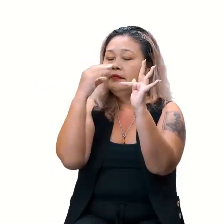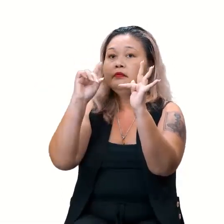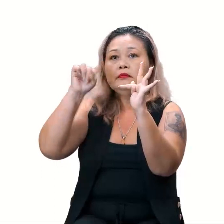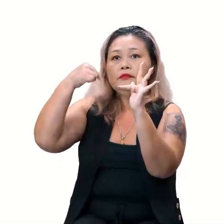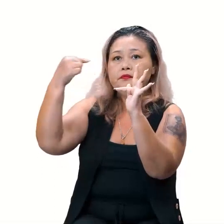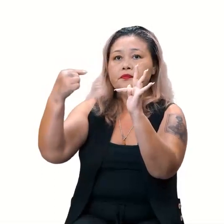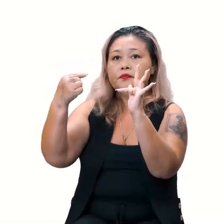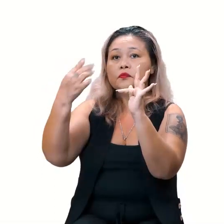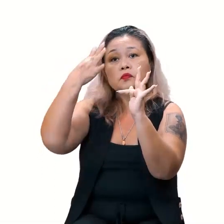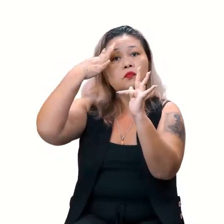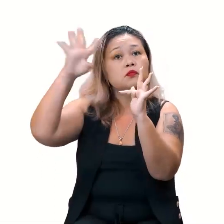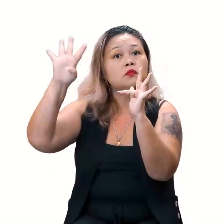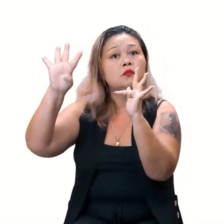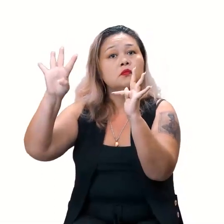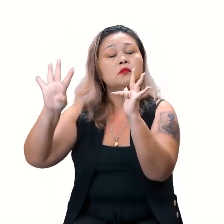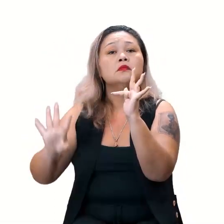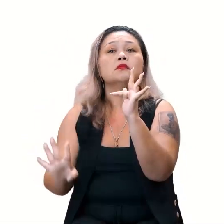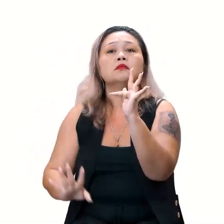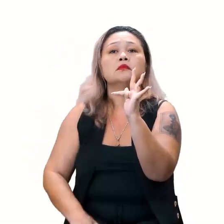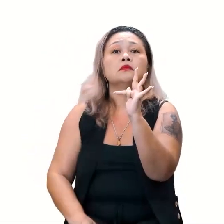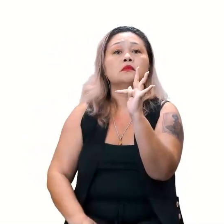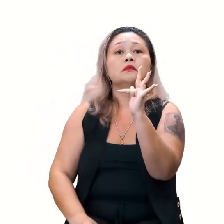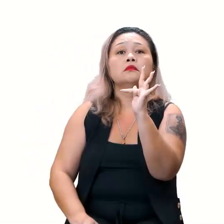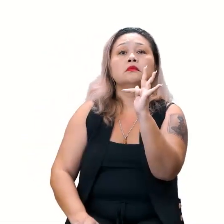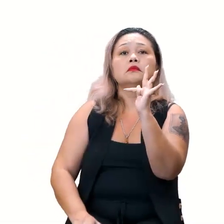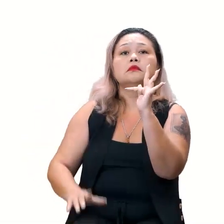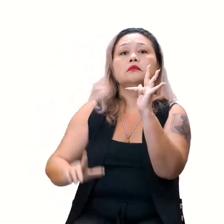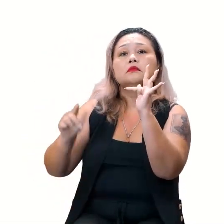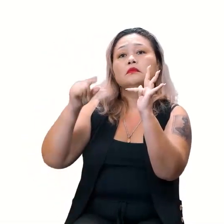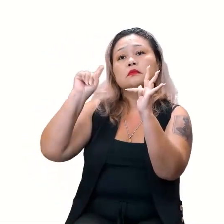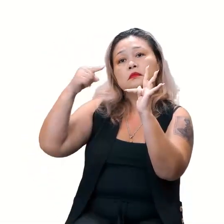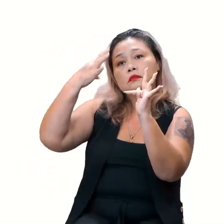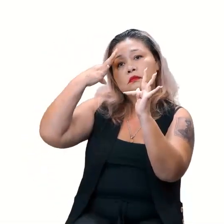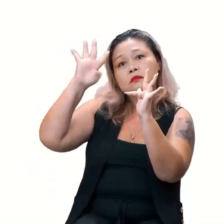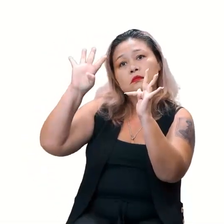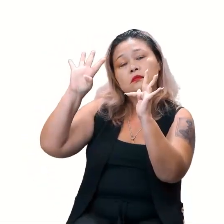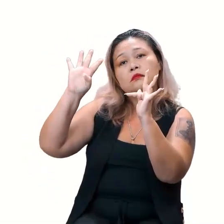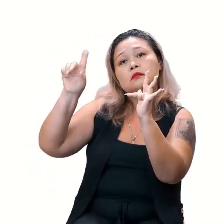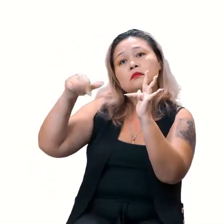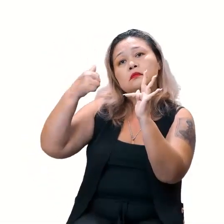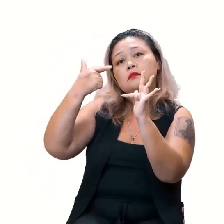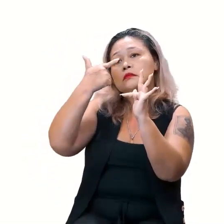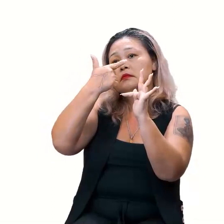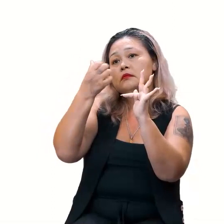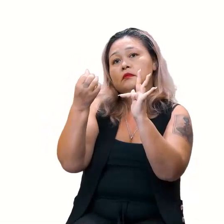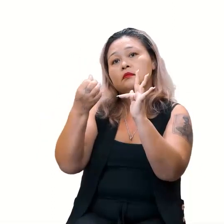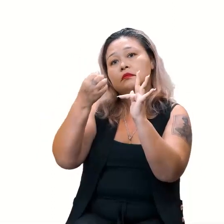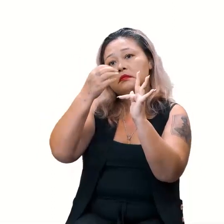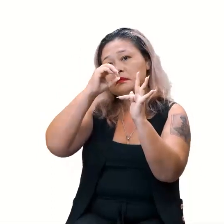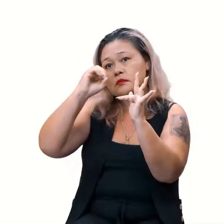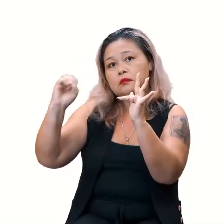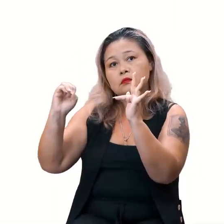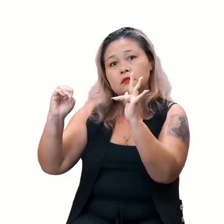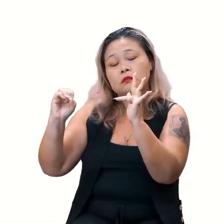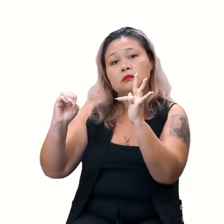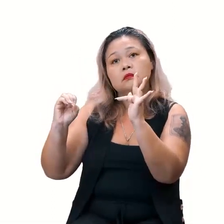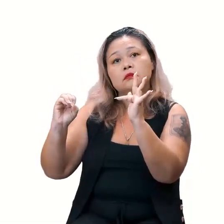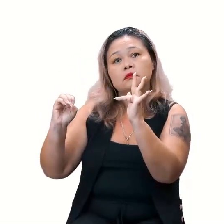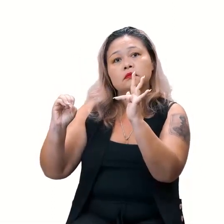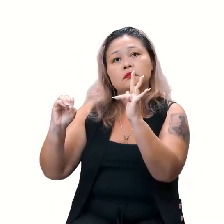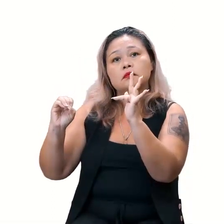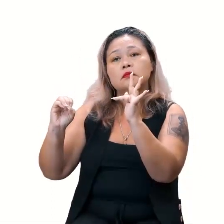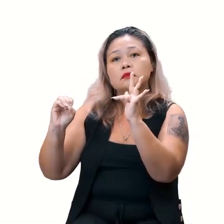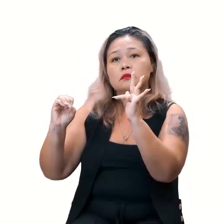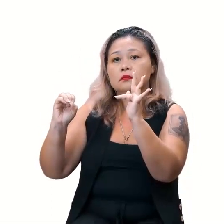ficar 4 dias, a gente viu que é... Bom, 4 vezes 300 dá 1.200, com 1.400, 2.600. Isso mesmo. Então,